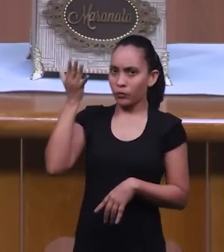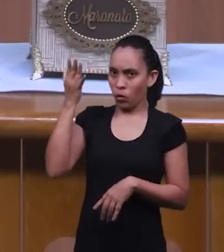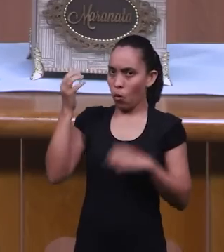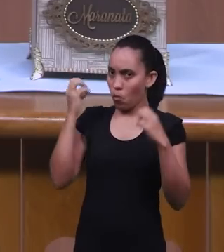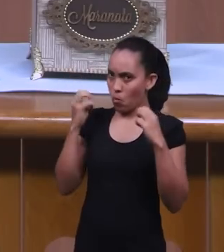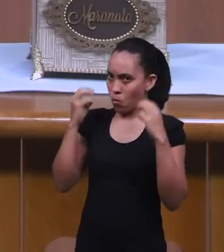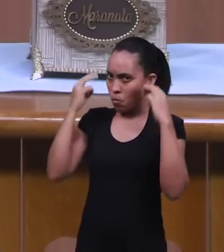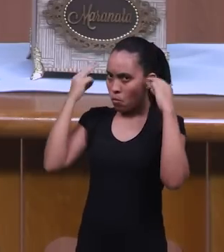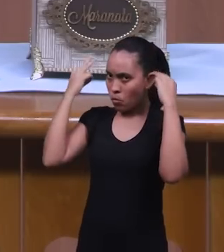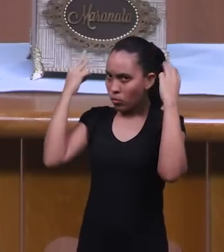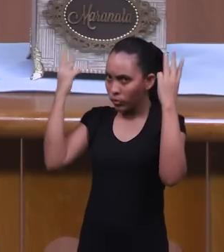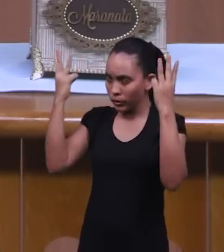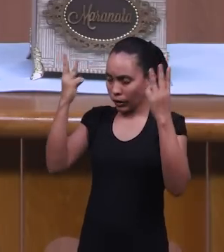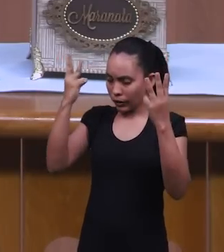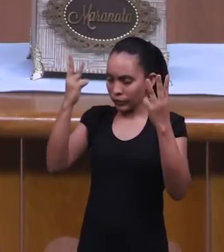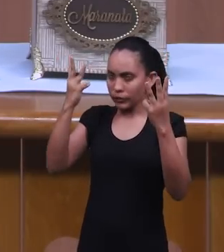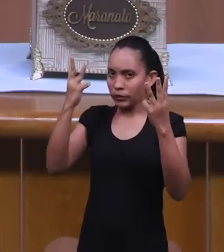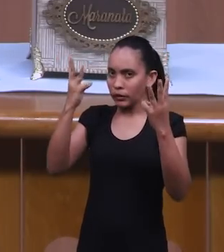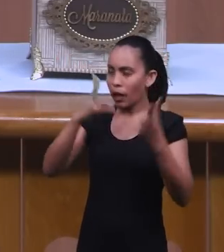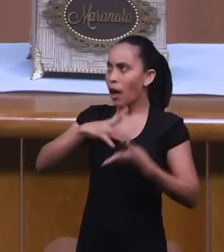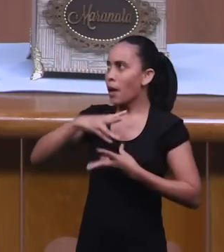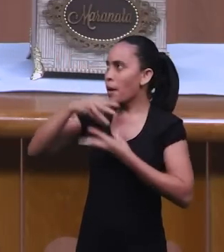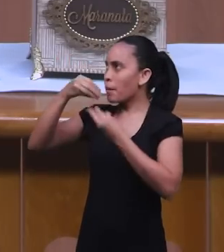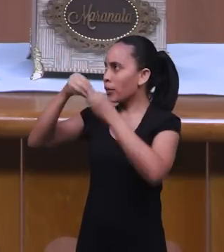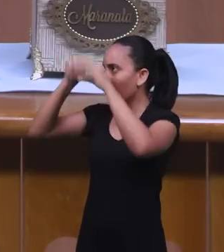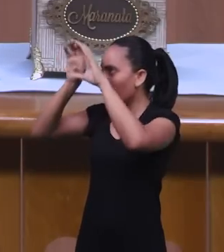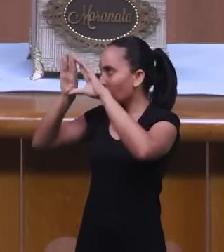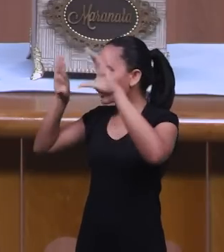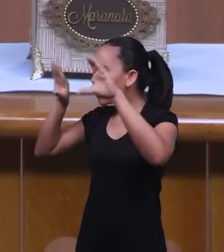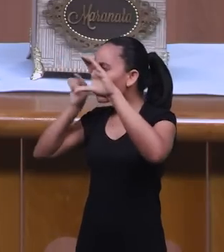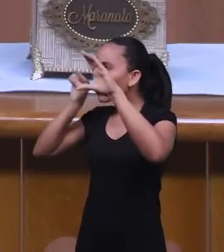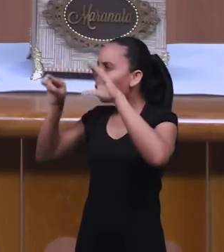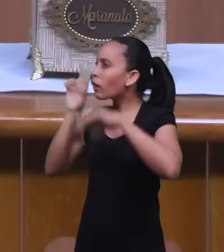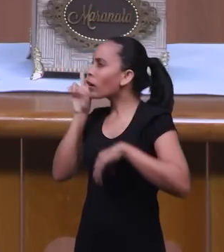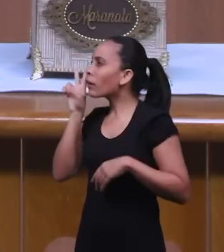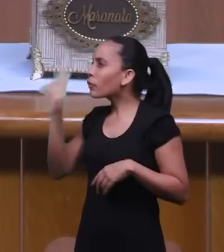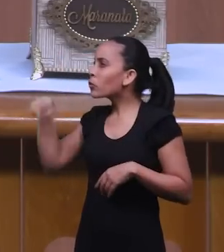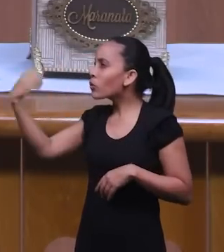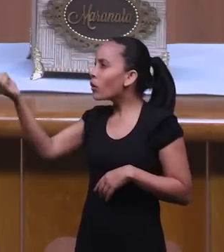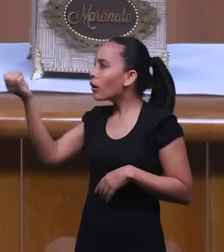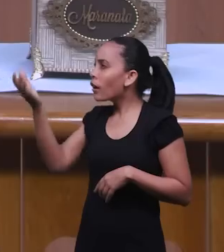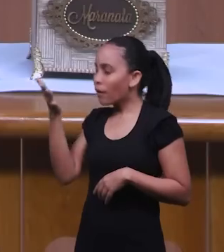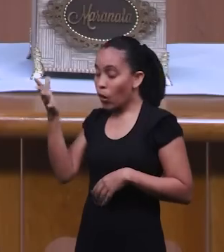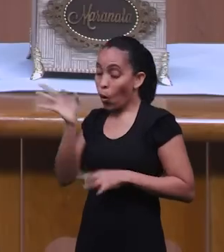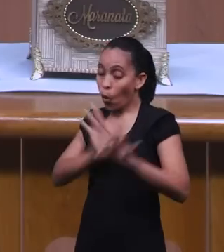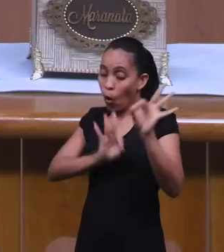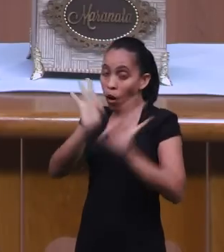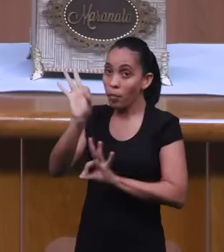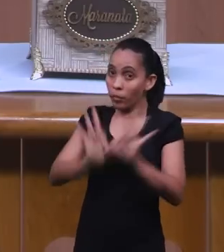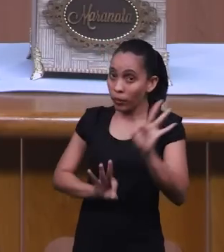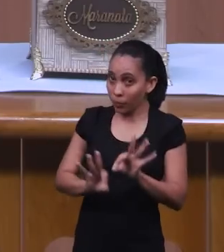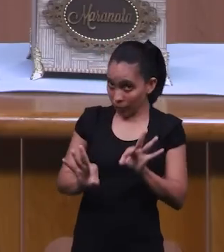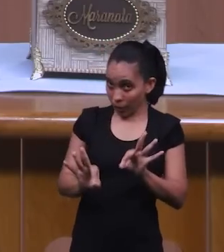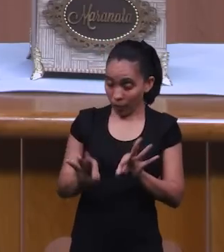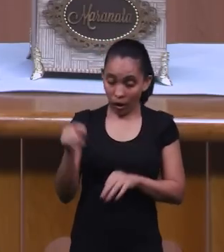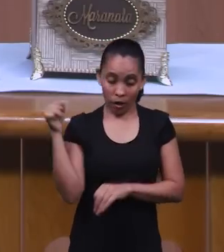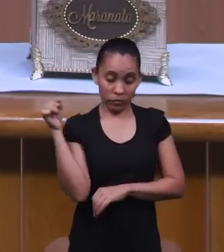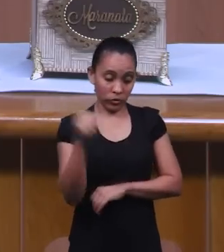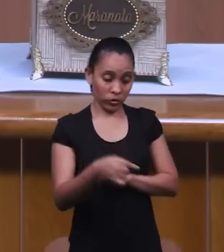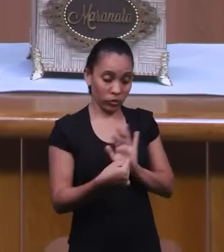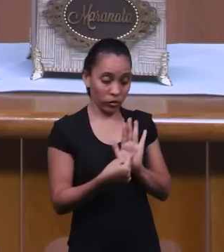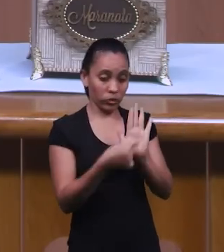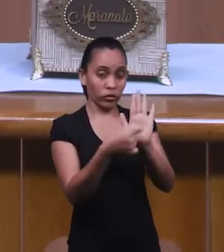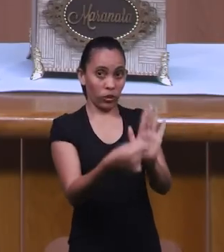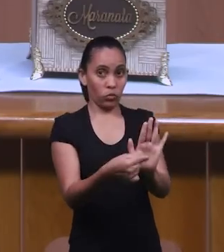ele viu o tabernáculo celestial. O Senhor disse que ele fizesse na terra, com os materiais da terra, um semelhante àquele. Mas Deus